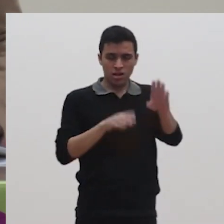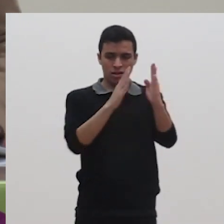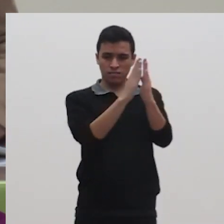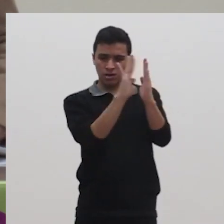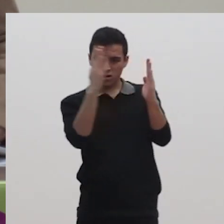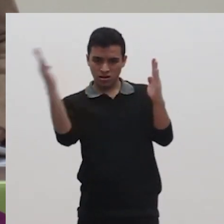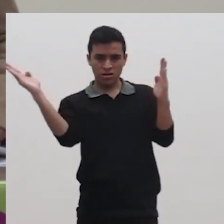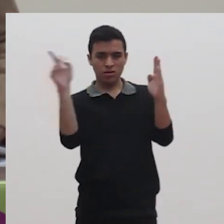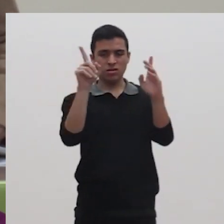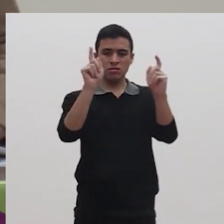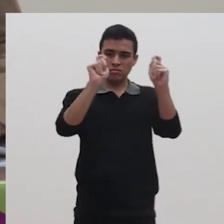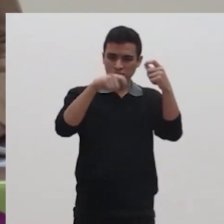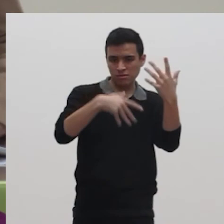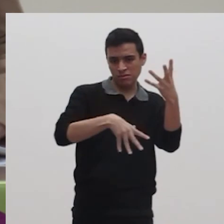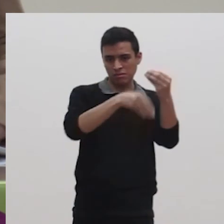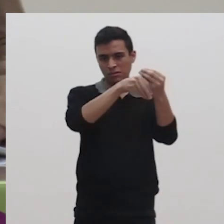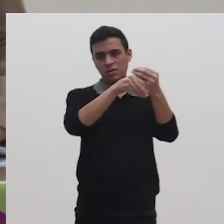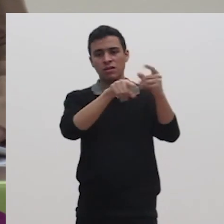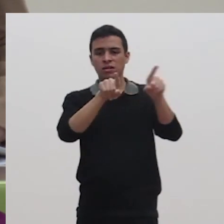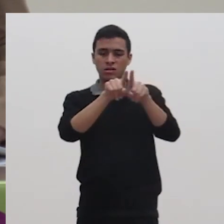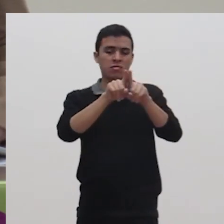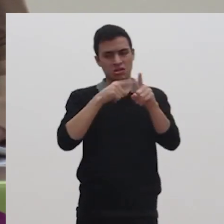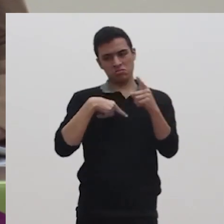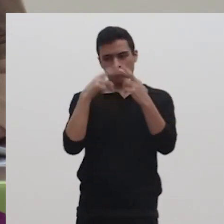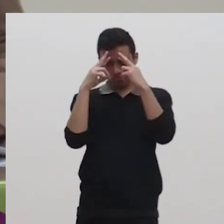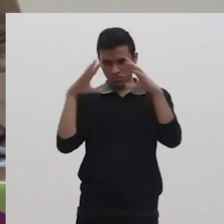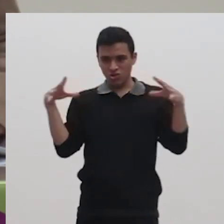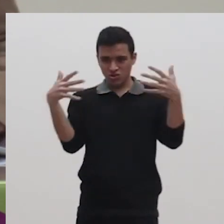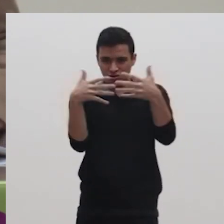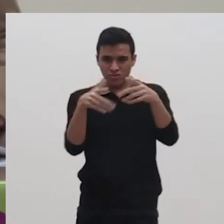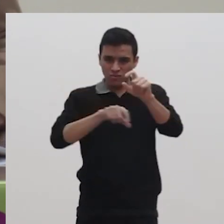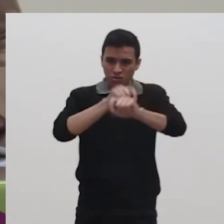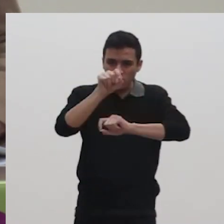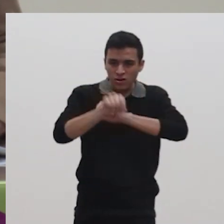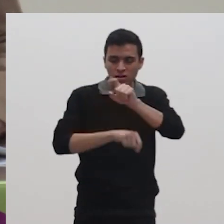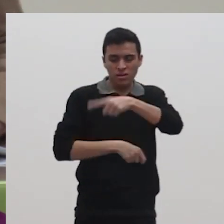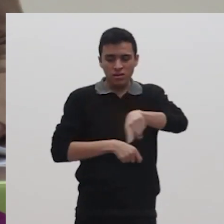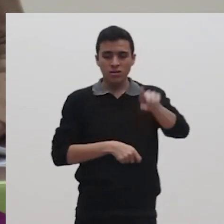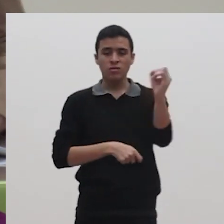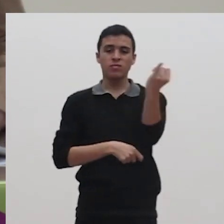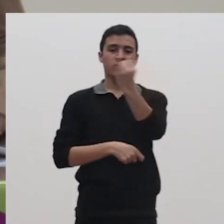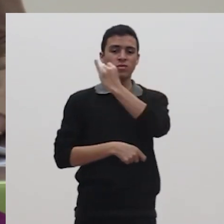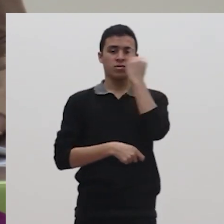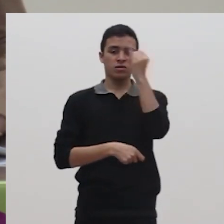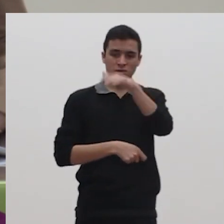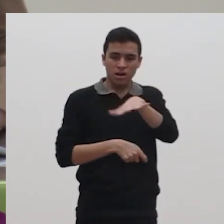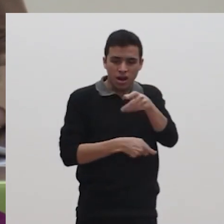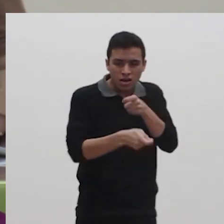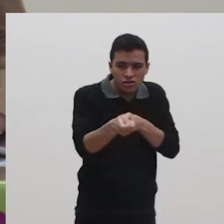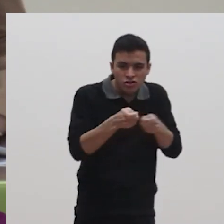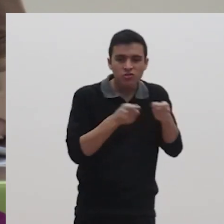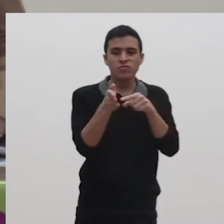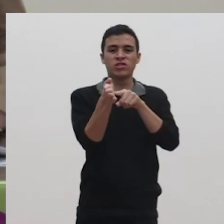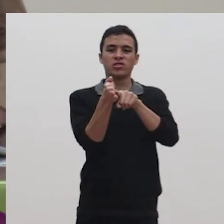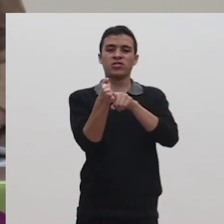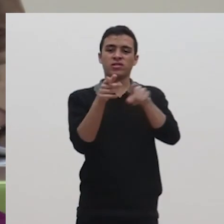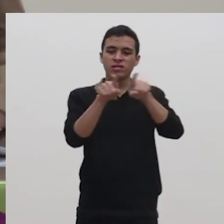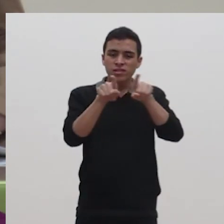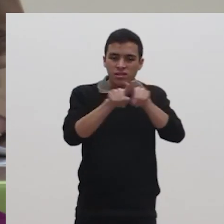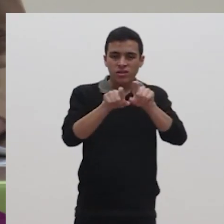as bibliotecárias que eu admiro e respeito bastante, elas são importantes na gestão da